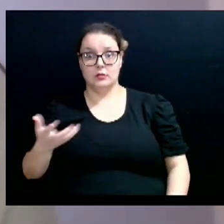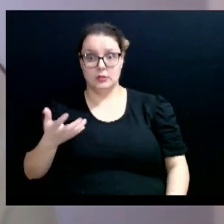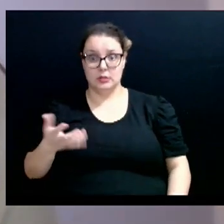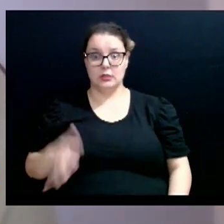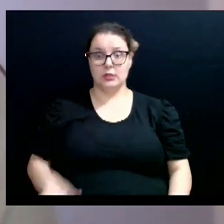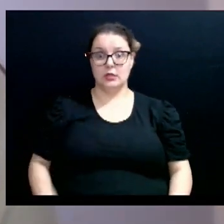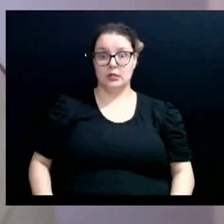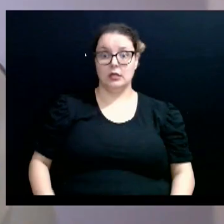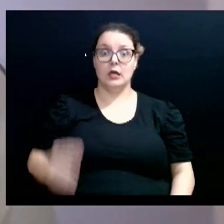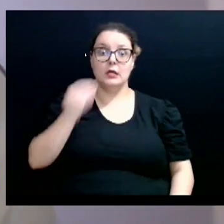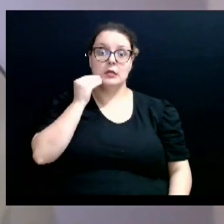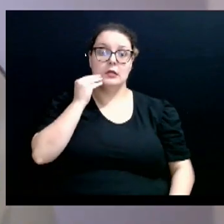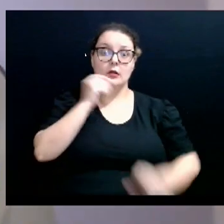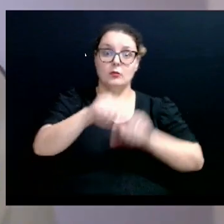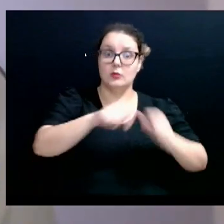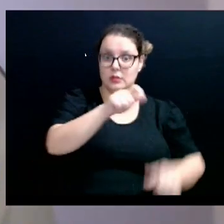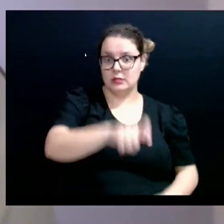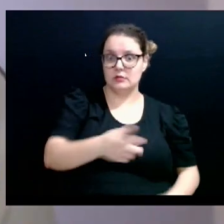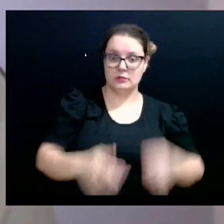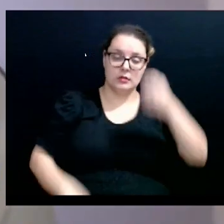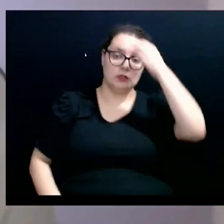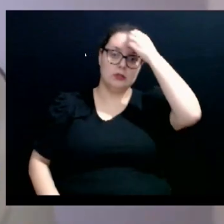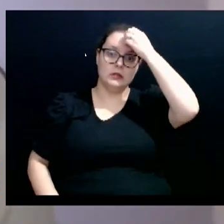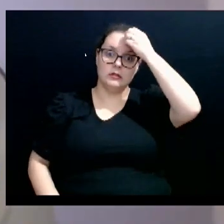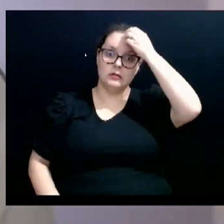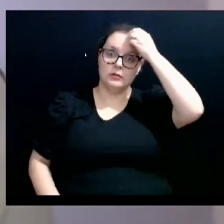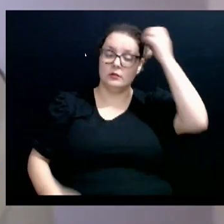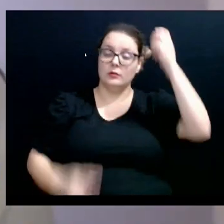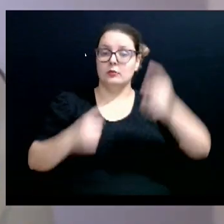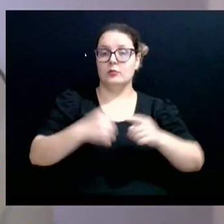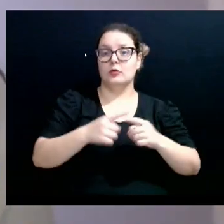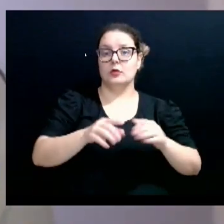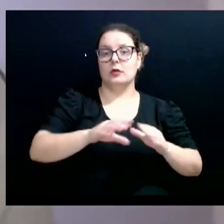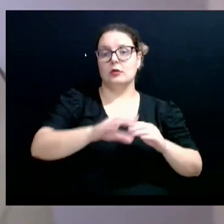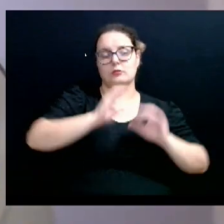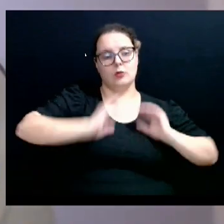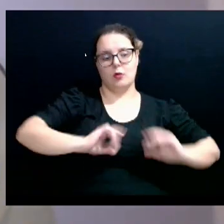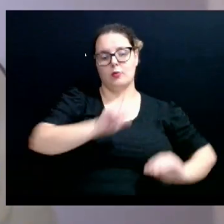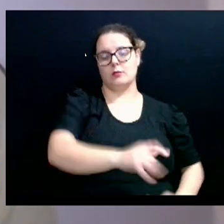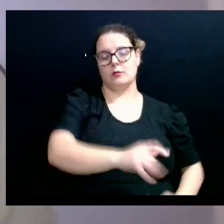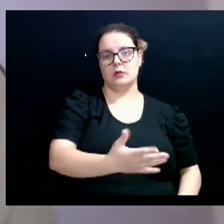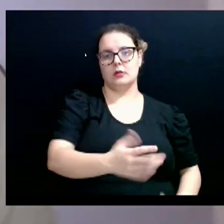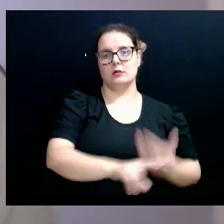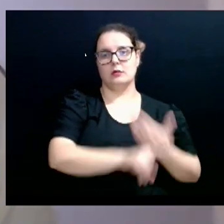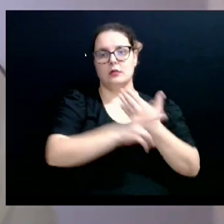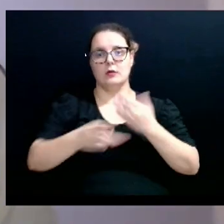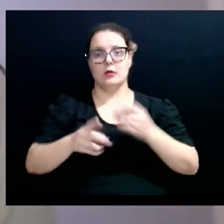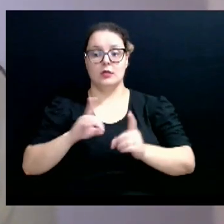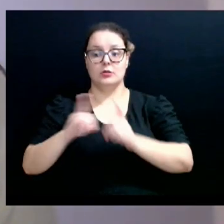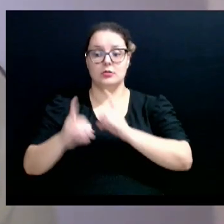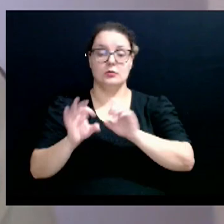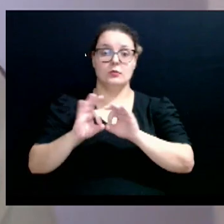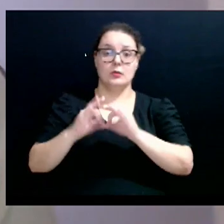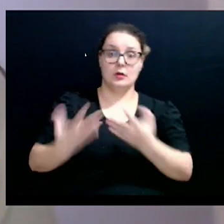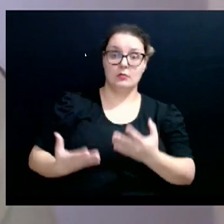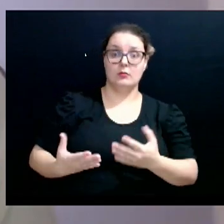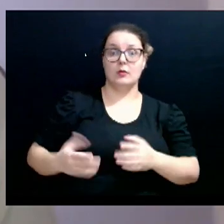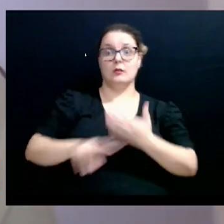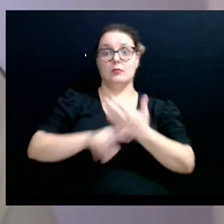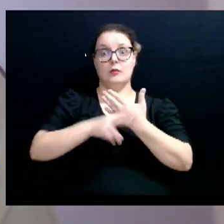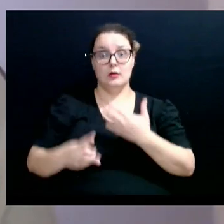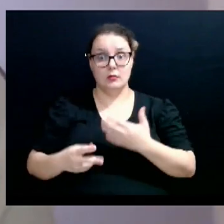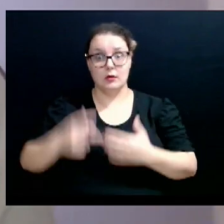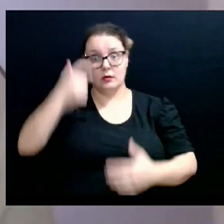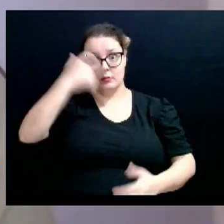ele, porque está afetando a família, o relacionamento familiar, a dinâmica familiar, e pode estar afetando muito além disso, né?